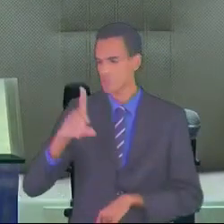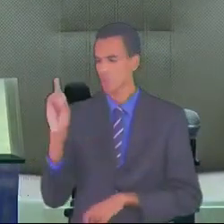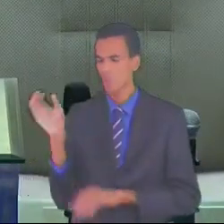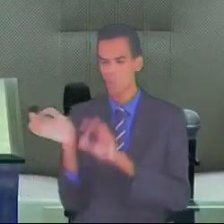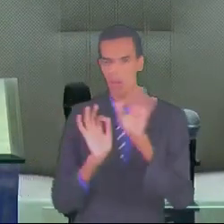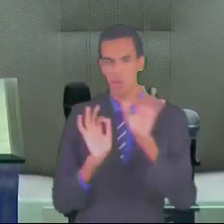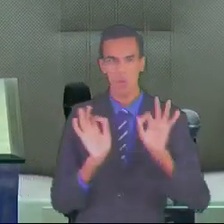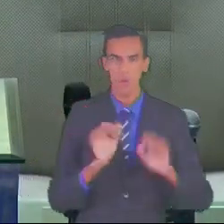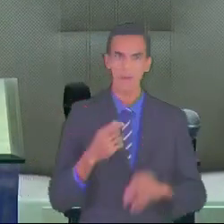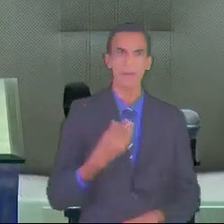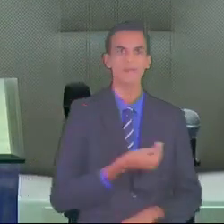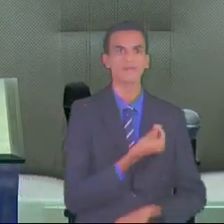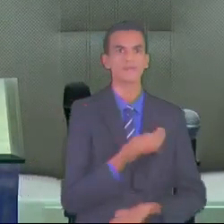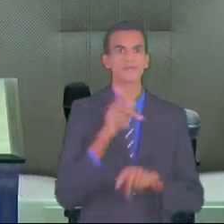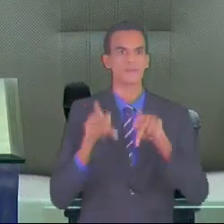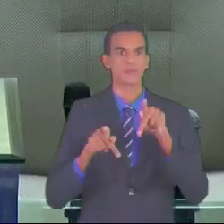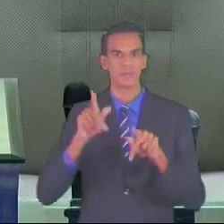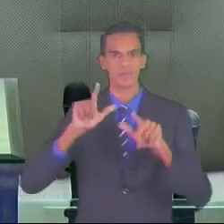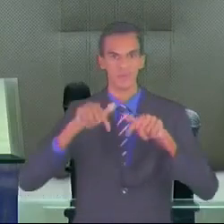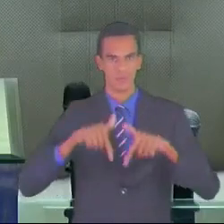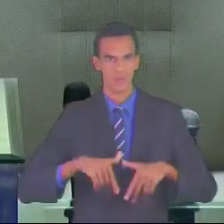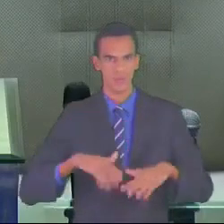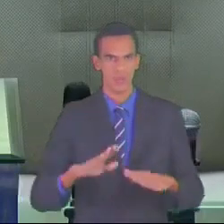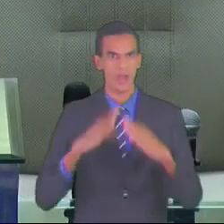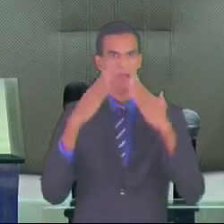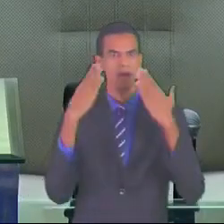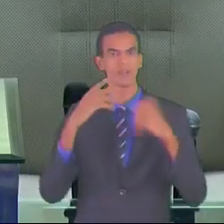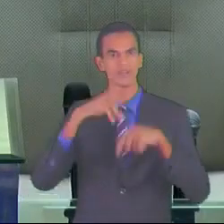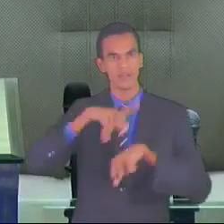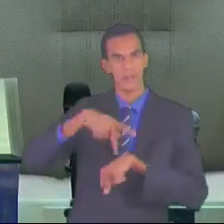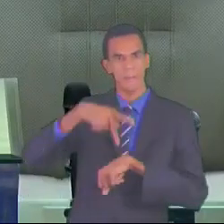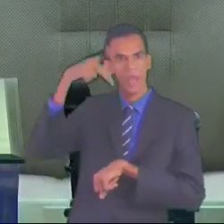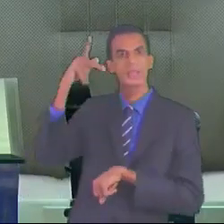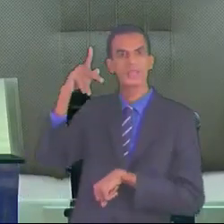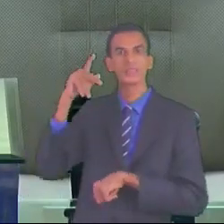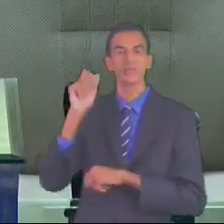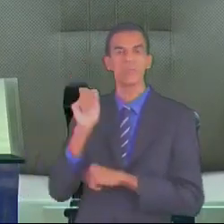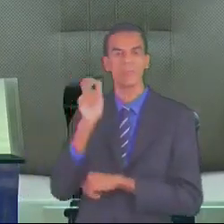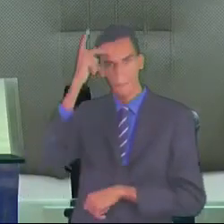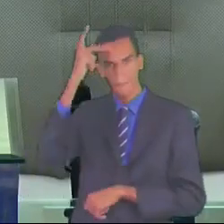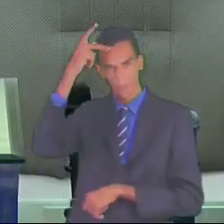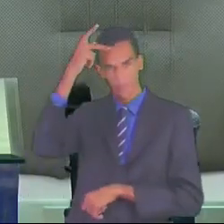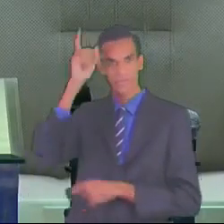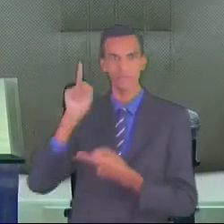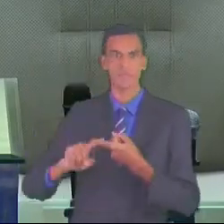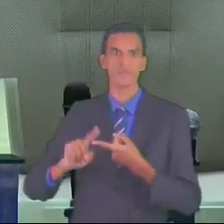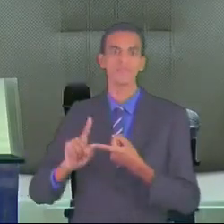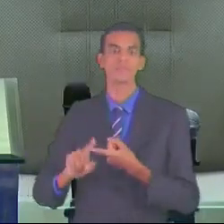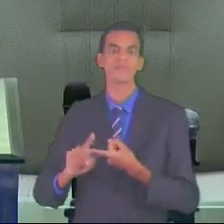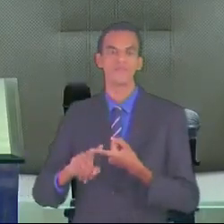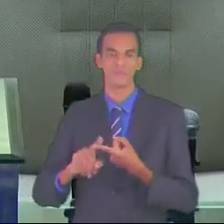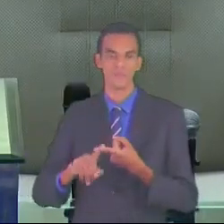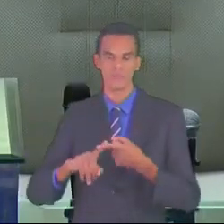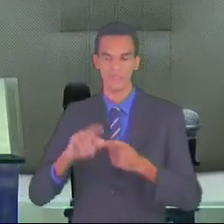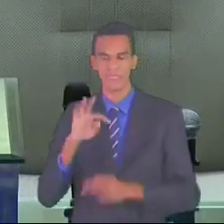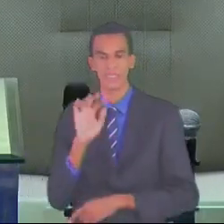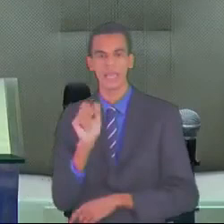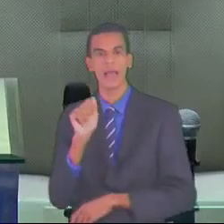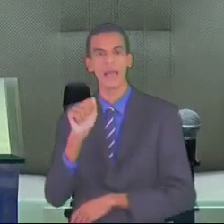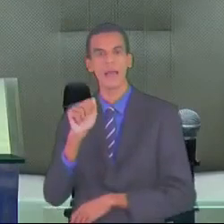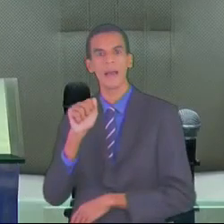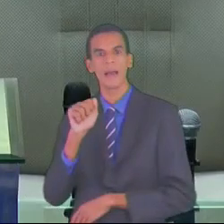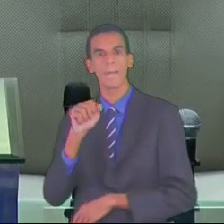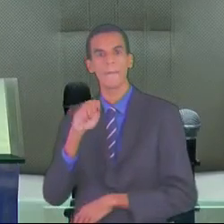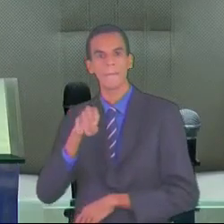na vida do povo de Israel. E estas festas eram Páscoa, Pentecostes e Tabernáculos. Jesus